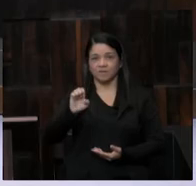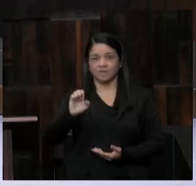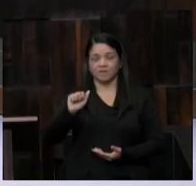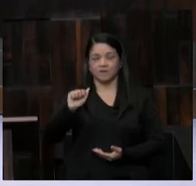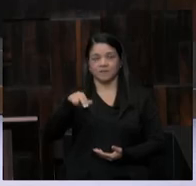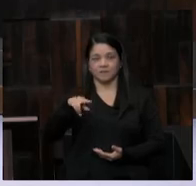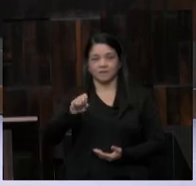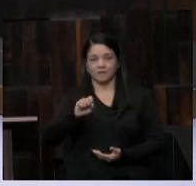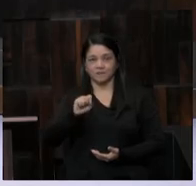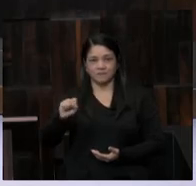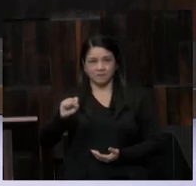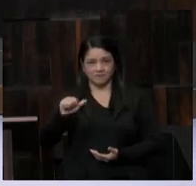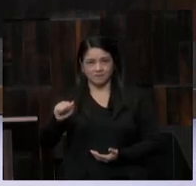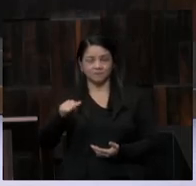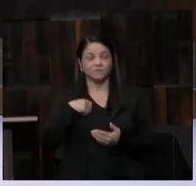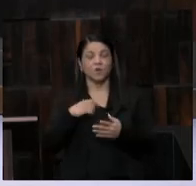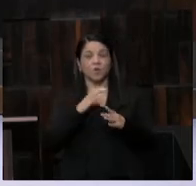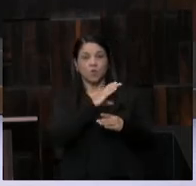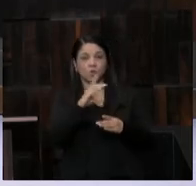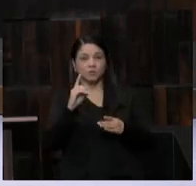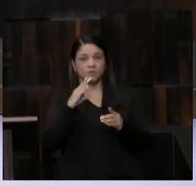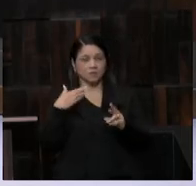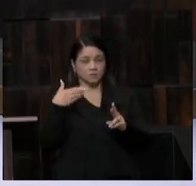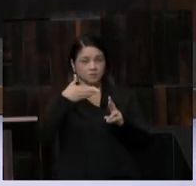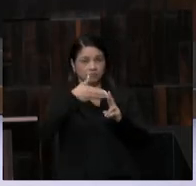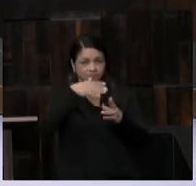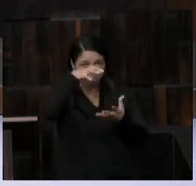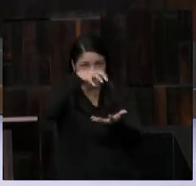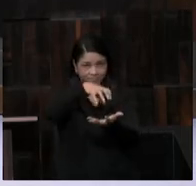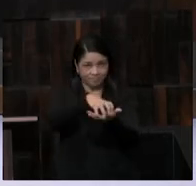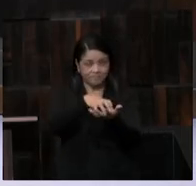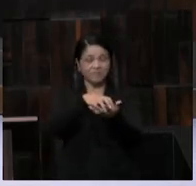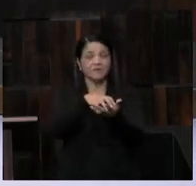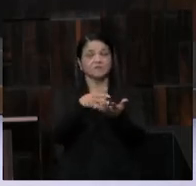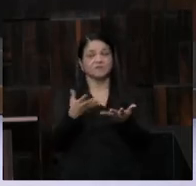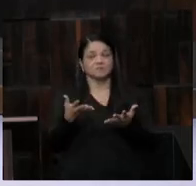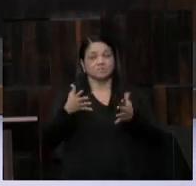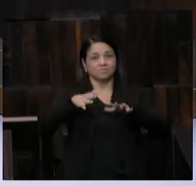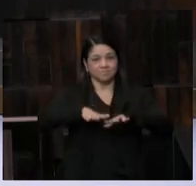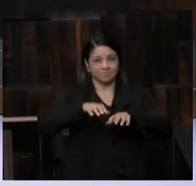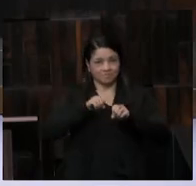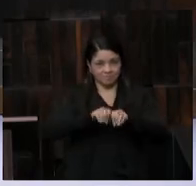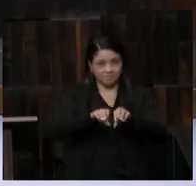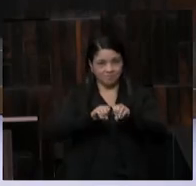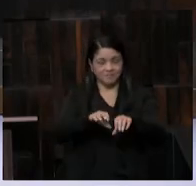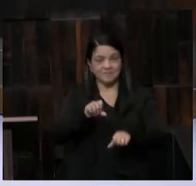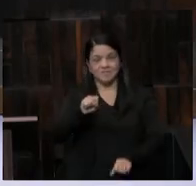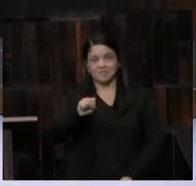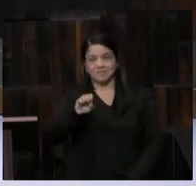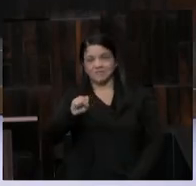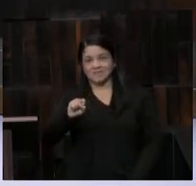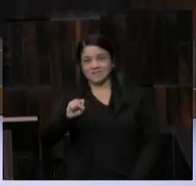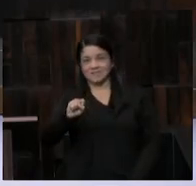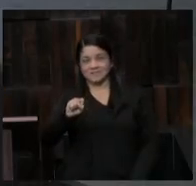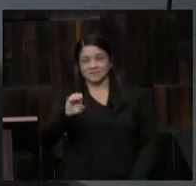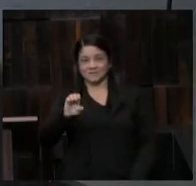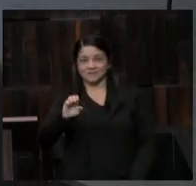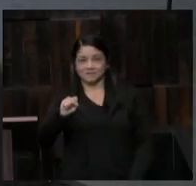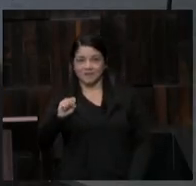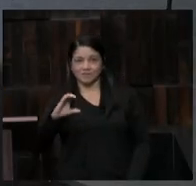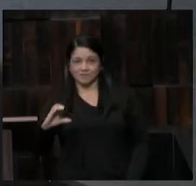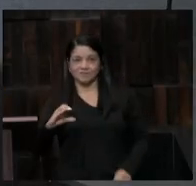Prachedes, coordenadora do Centro de Referência em Educação Inclusiva do SESC e SENAC, Rio de